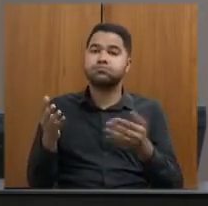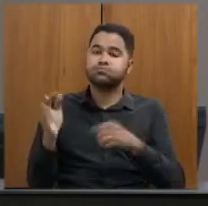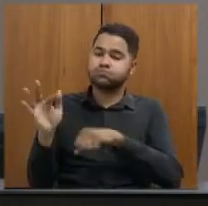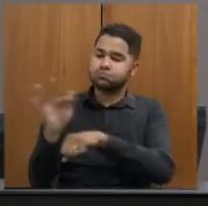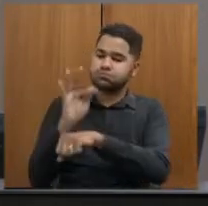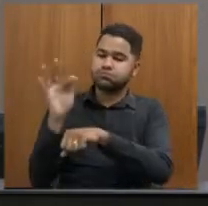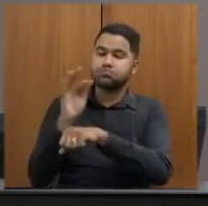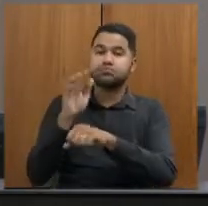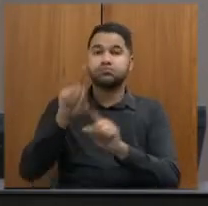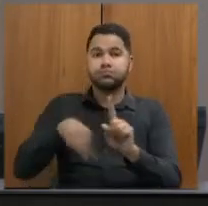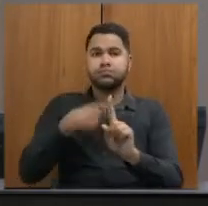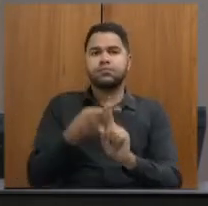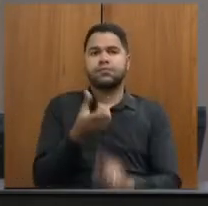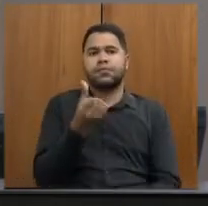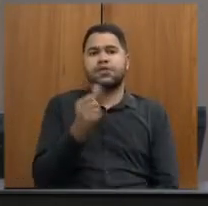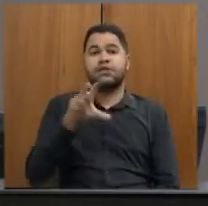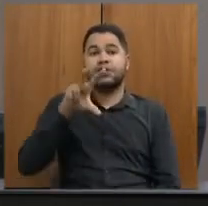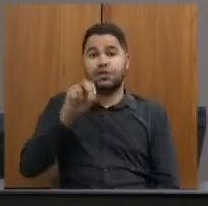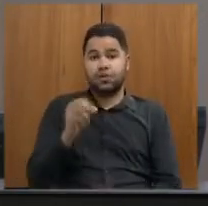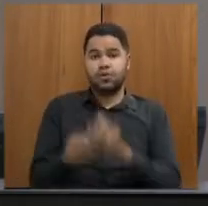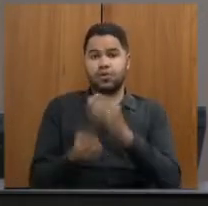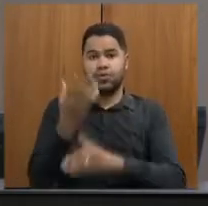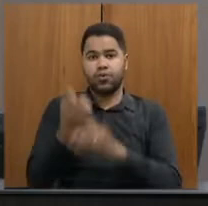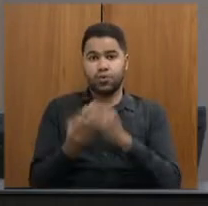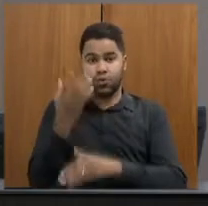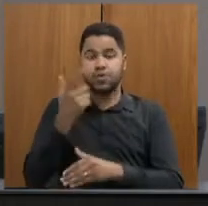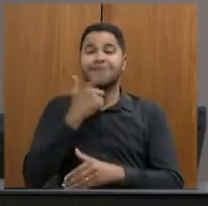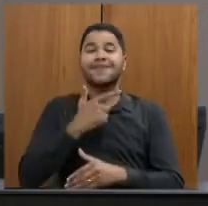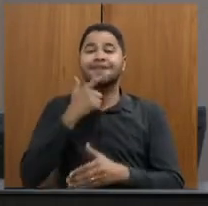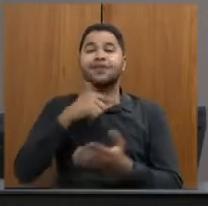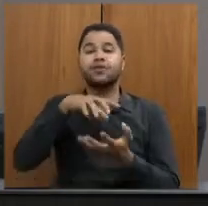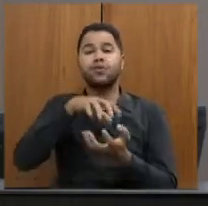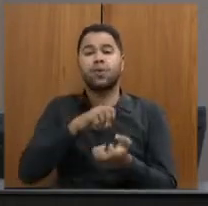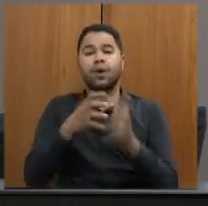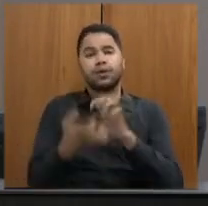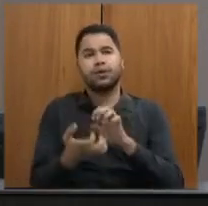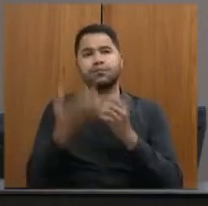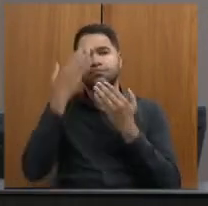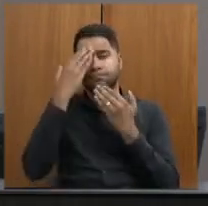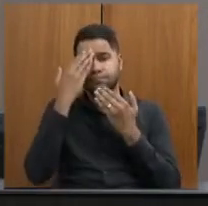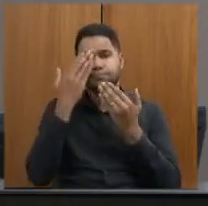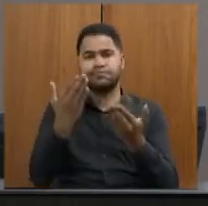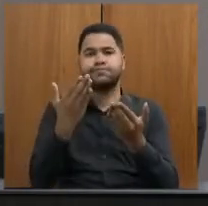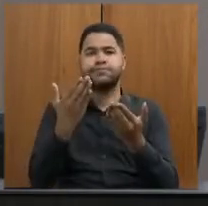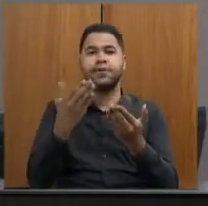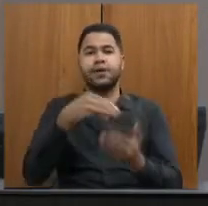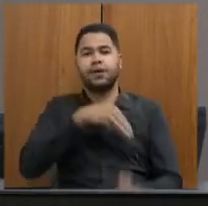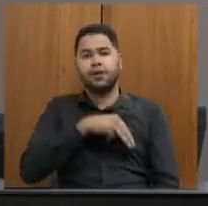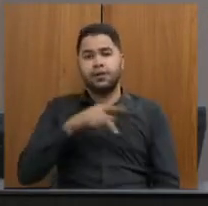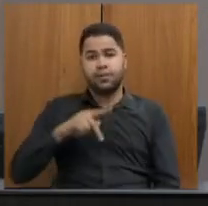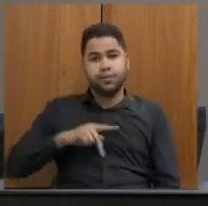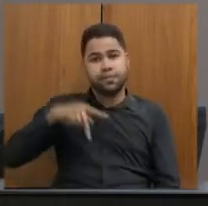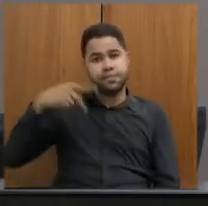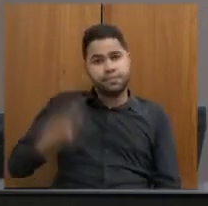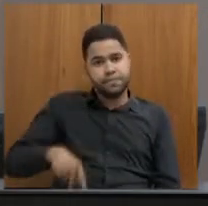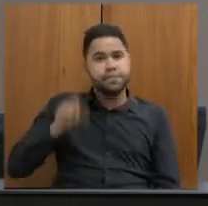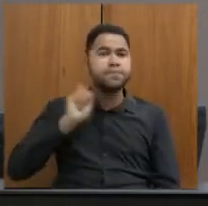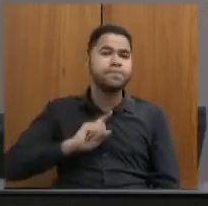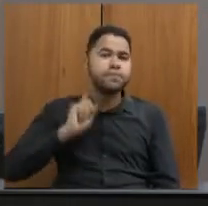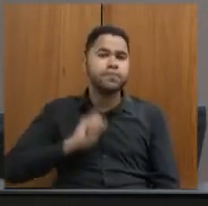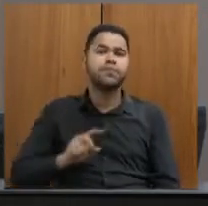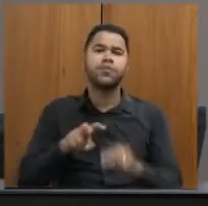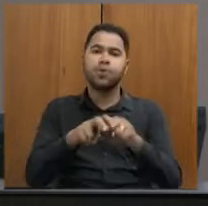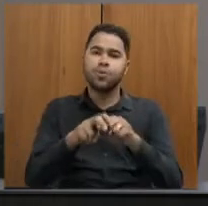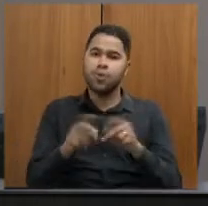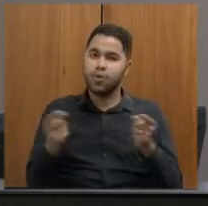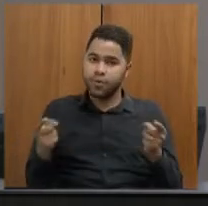Mais 650 produtores de queijo artesanal fica aqui os nossos agradecimentos ao Ministério Público de Minas Gerais por essa